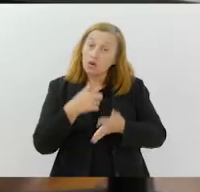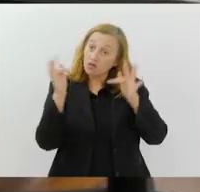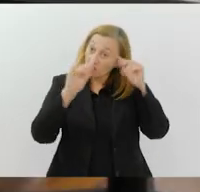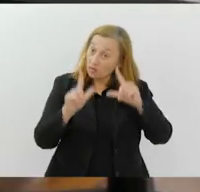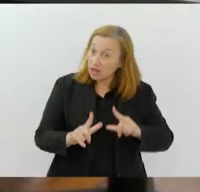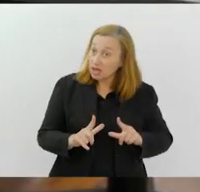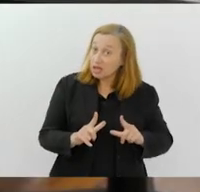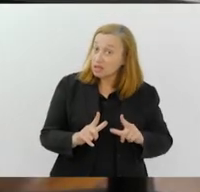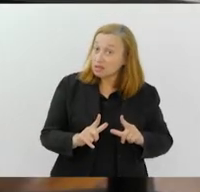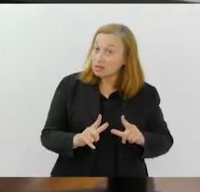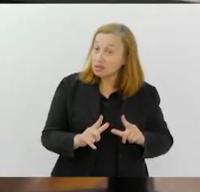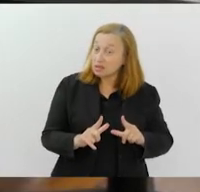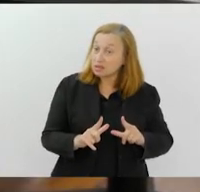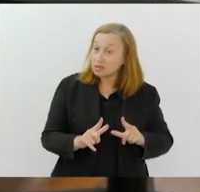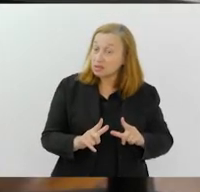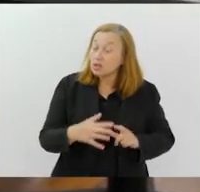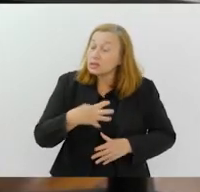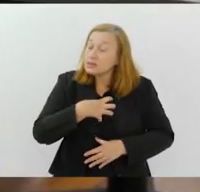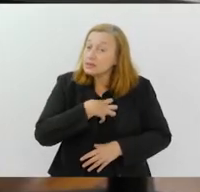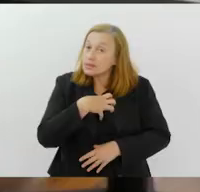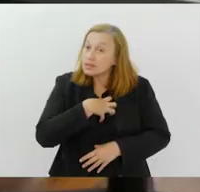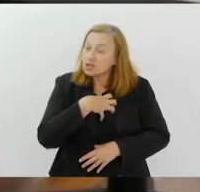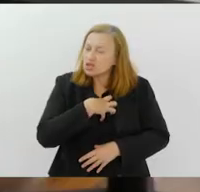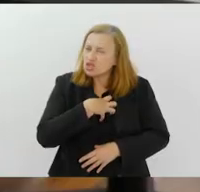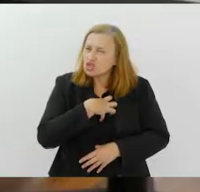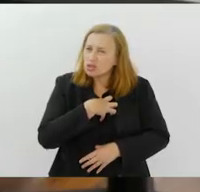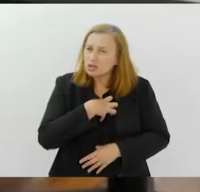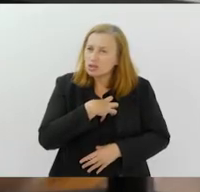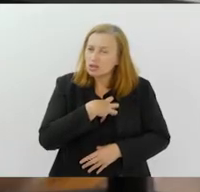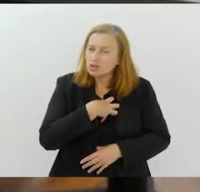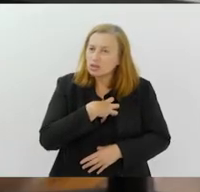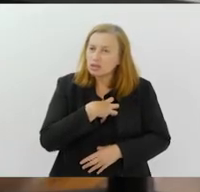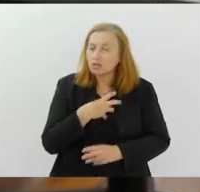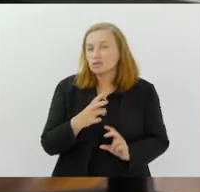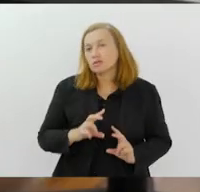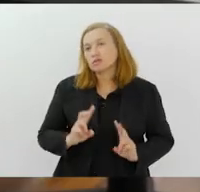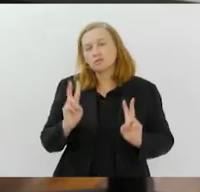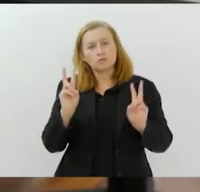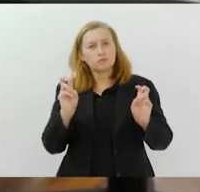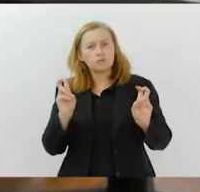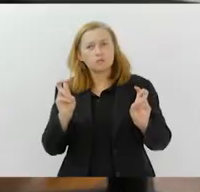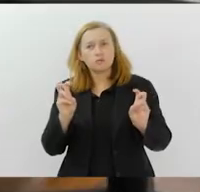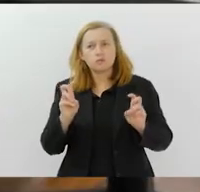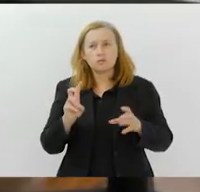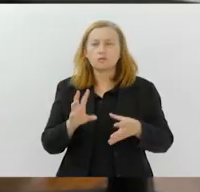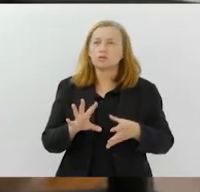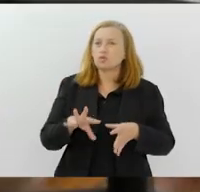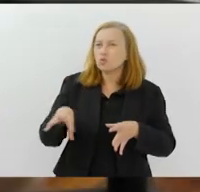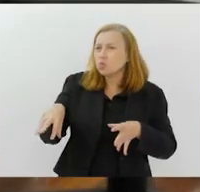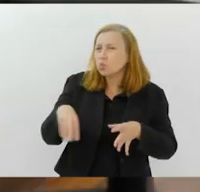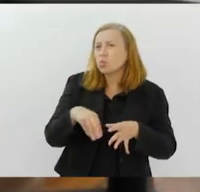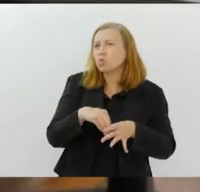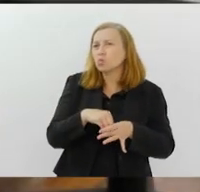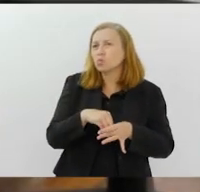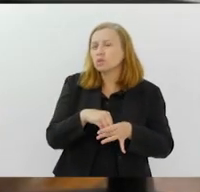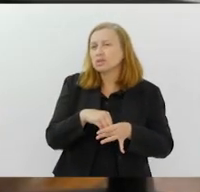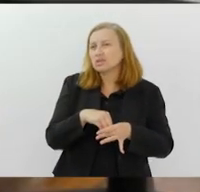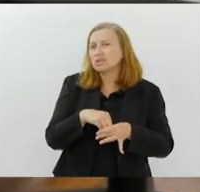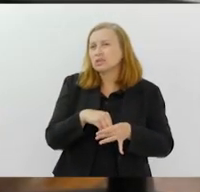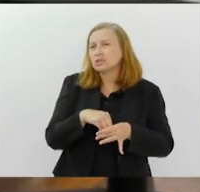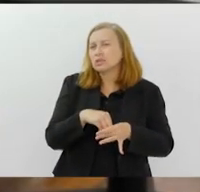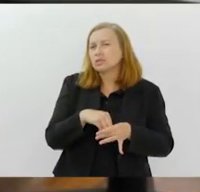muito satisfeito por sentir esse leque de situações que foram colocadas e muito